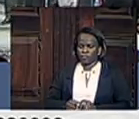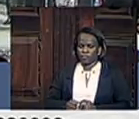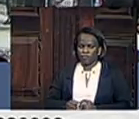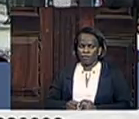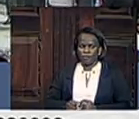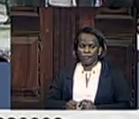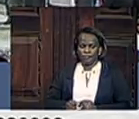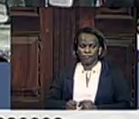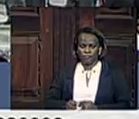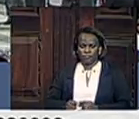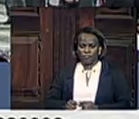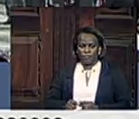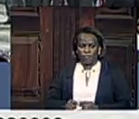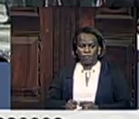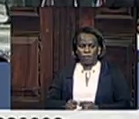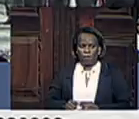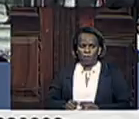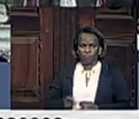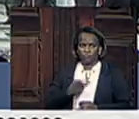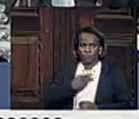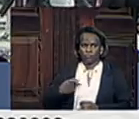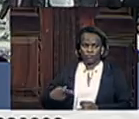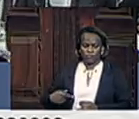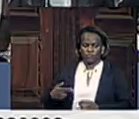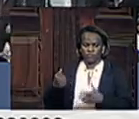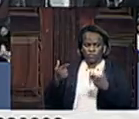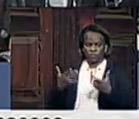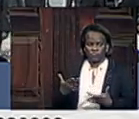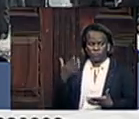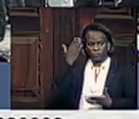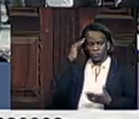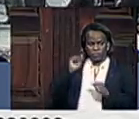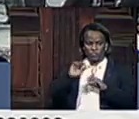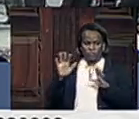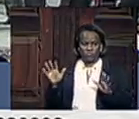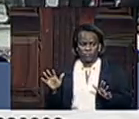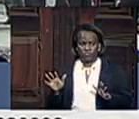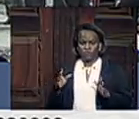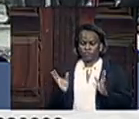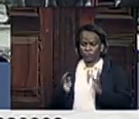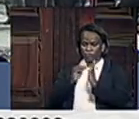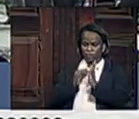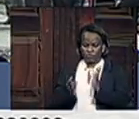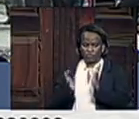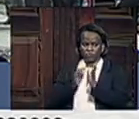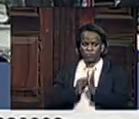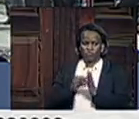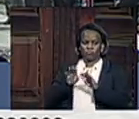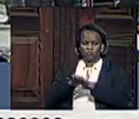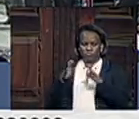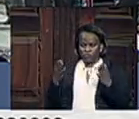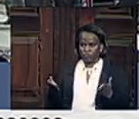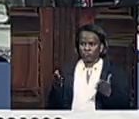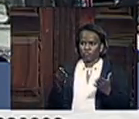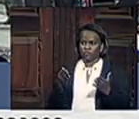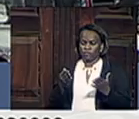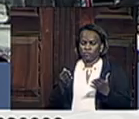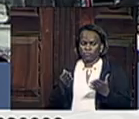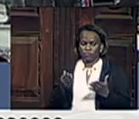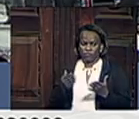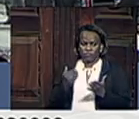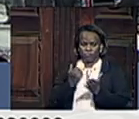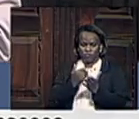Pela ordem, presidente. Presidente, só um esclarecimento. As emendas estão abertas para serem protocoladas